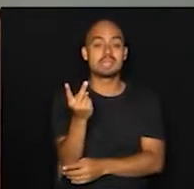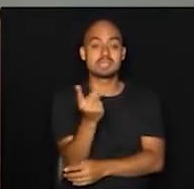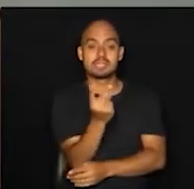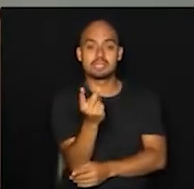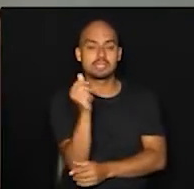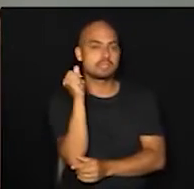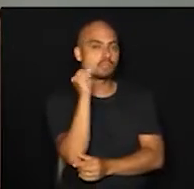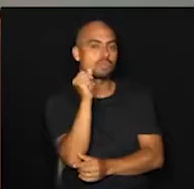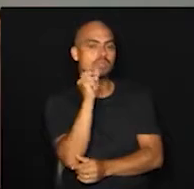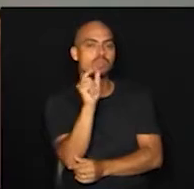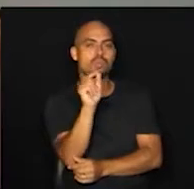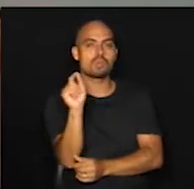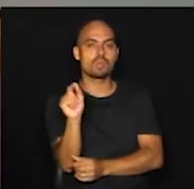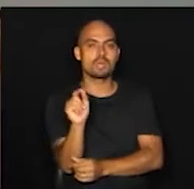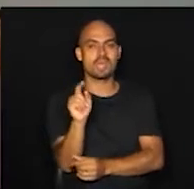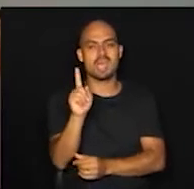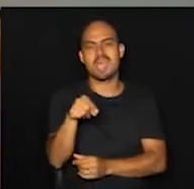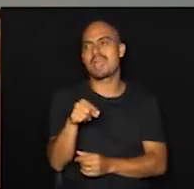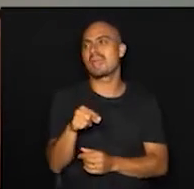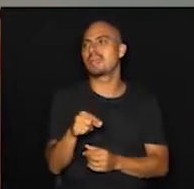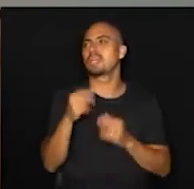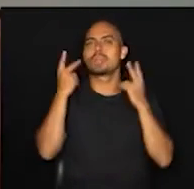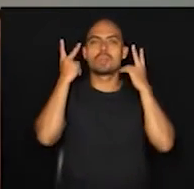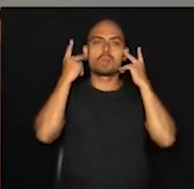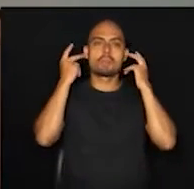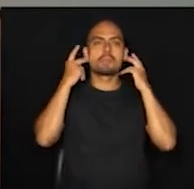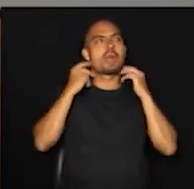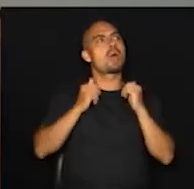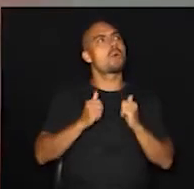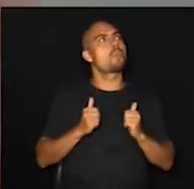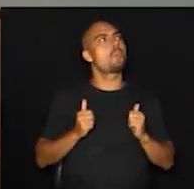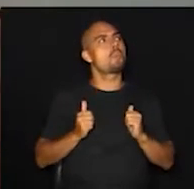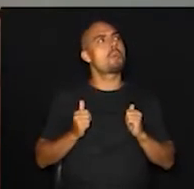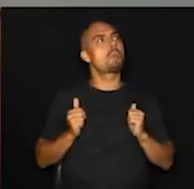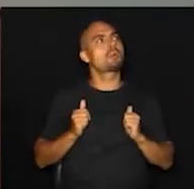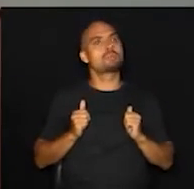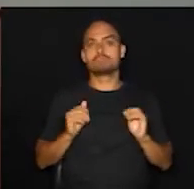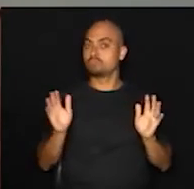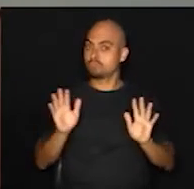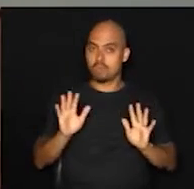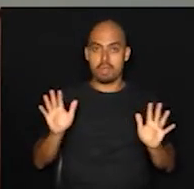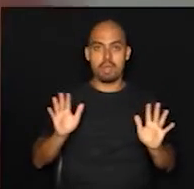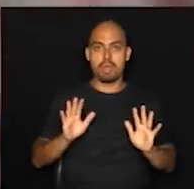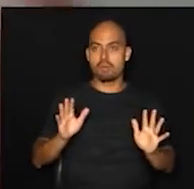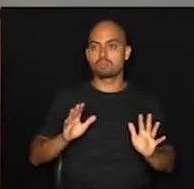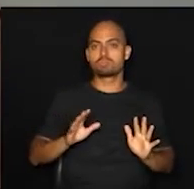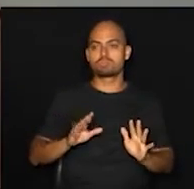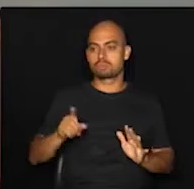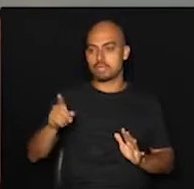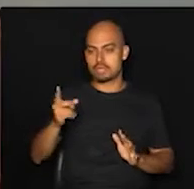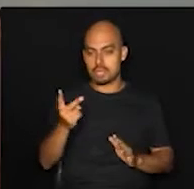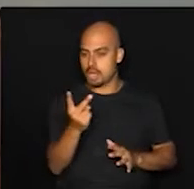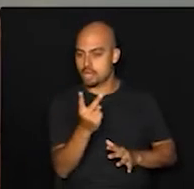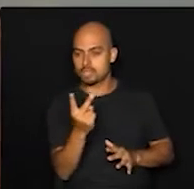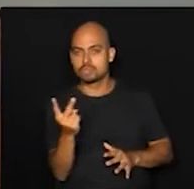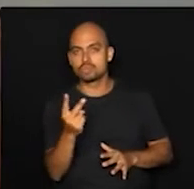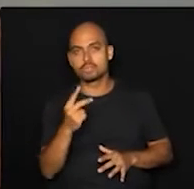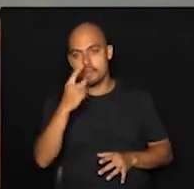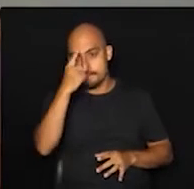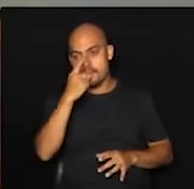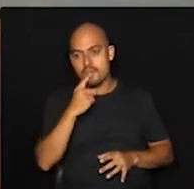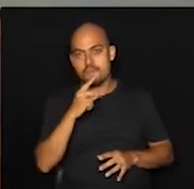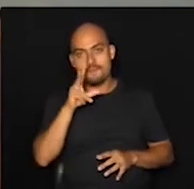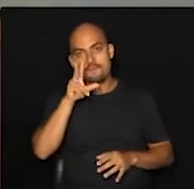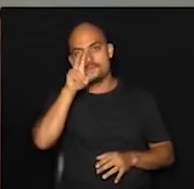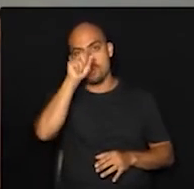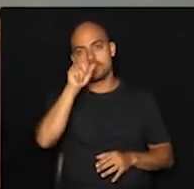assim, pacatas, não sei o que, como elas têm muita personalidade, elas são muito... Então, por exemplo, Dona Isabel